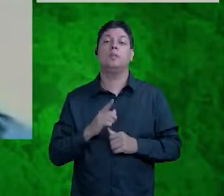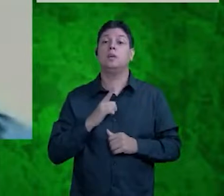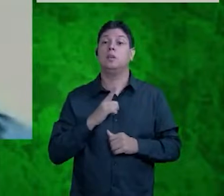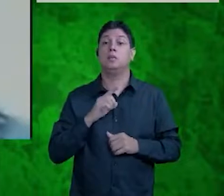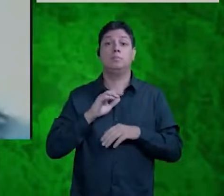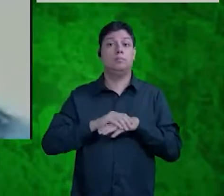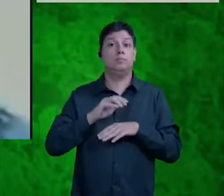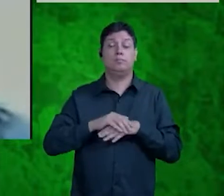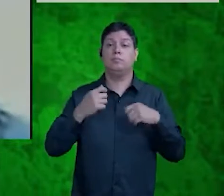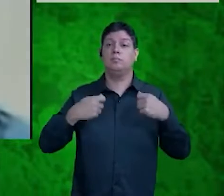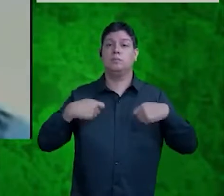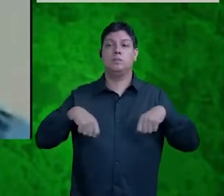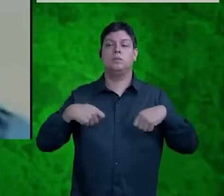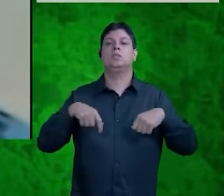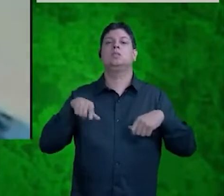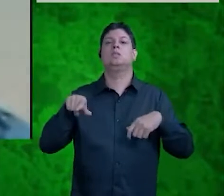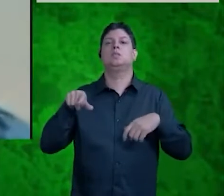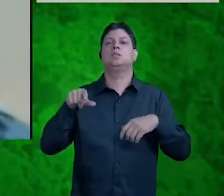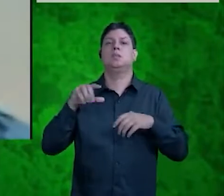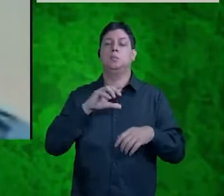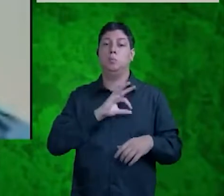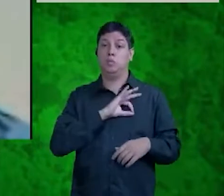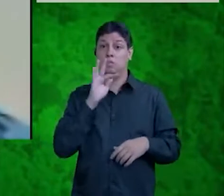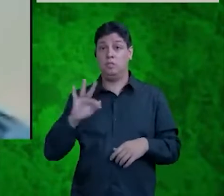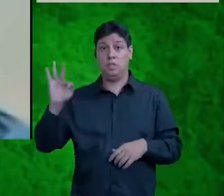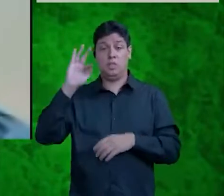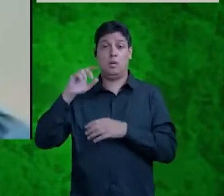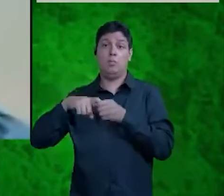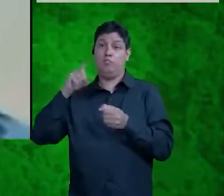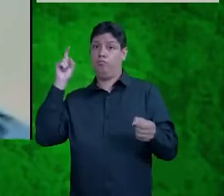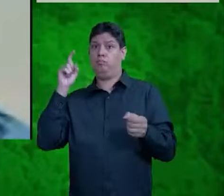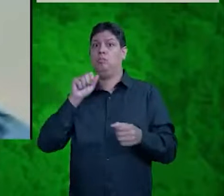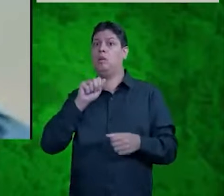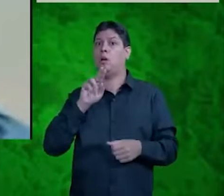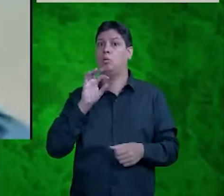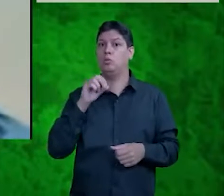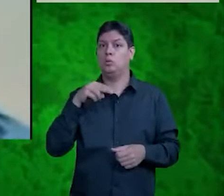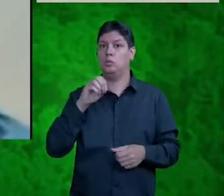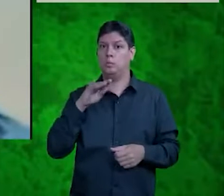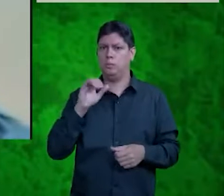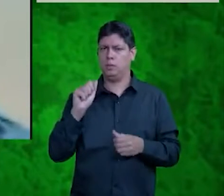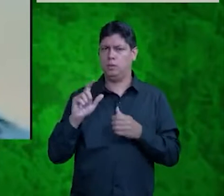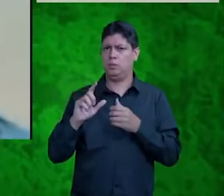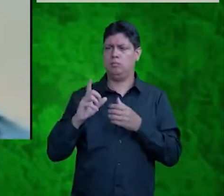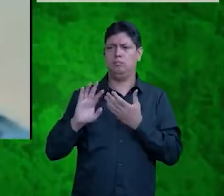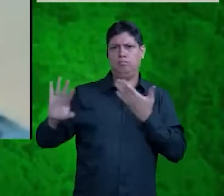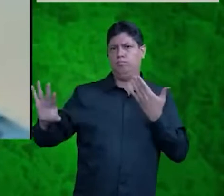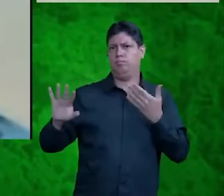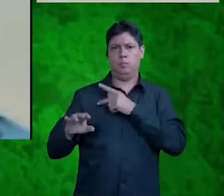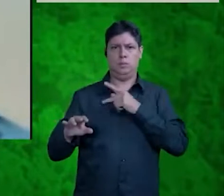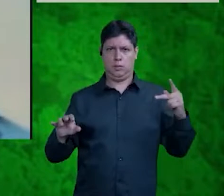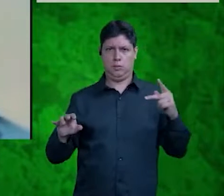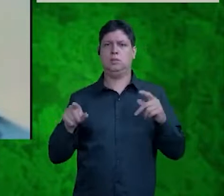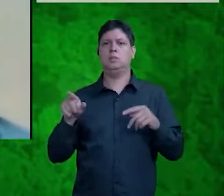da Polícia Federal, inclusive mandato para o diretor-geral da Polícia Federal, um mandato não